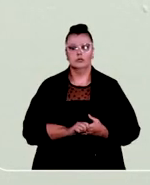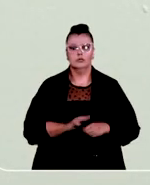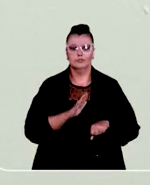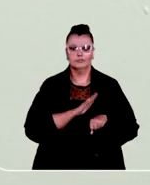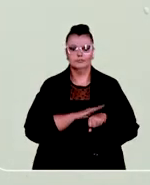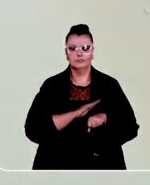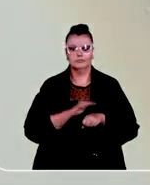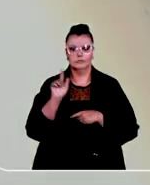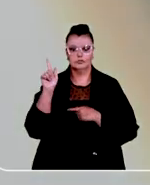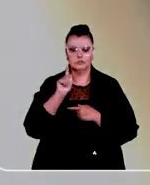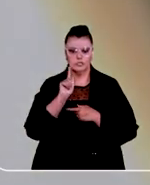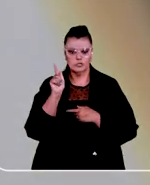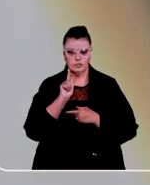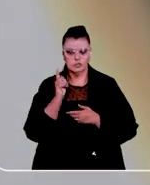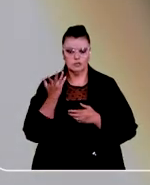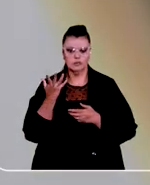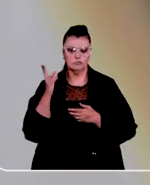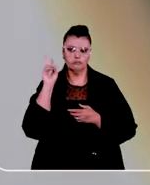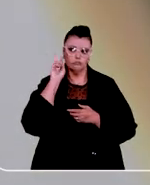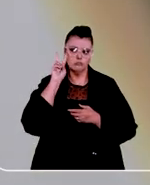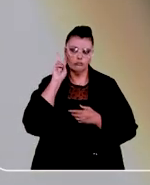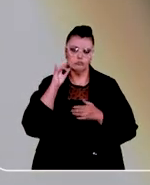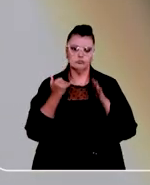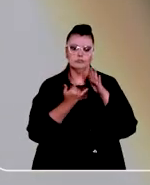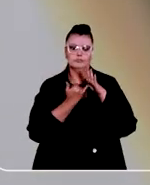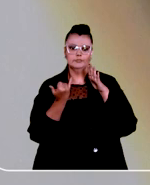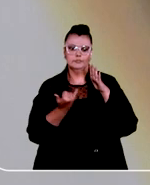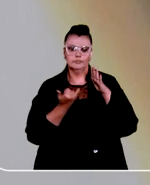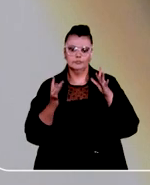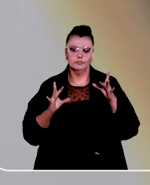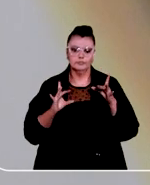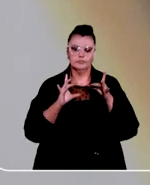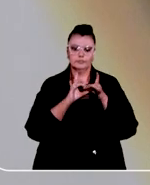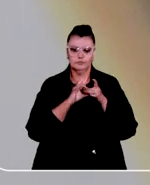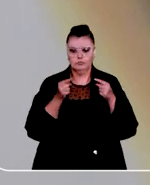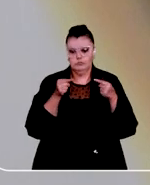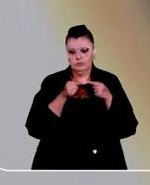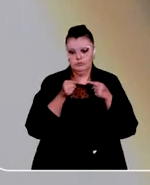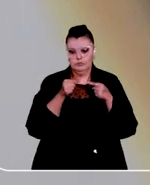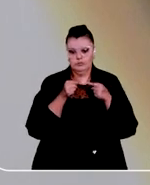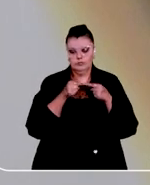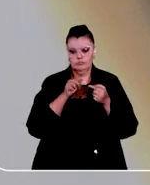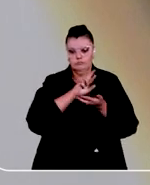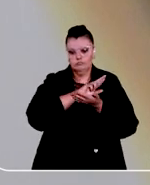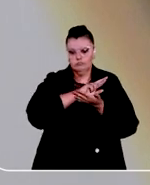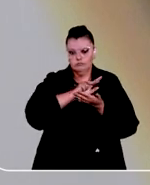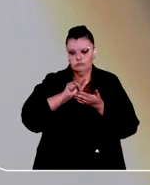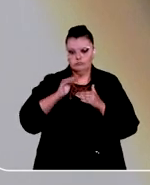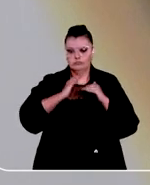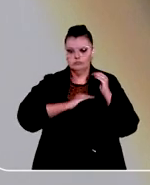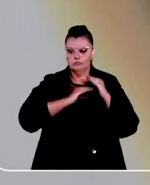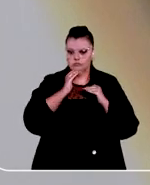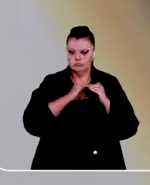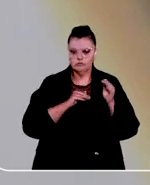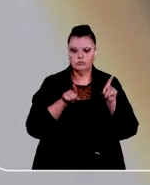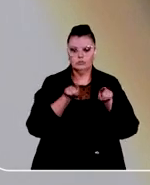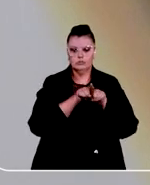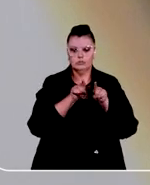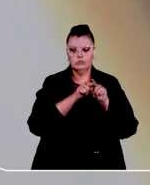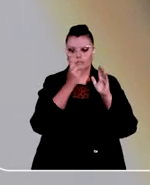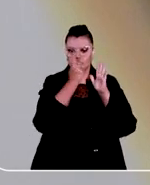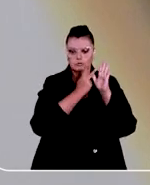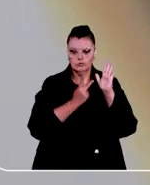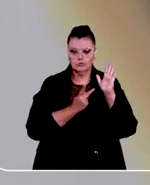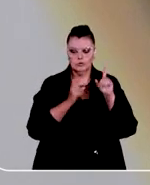inauguração do espaço STJ memória representa uma relevante ação do Superior Tribunal de Justiça no